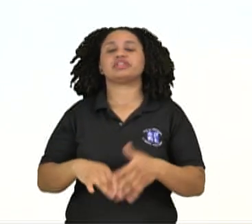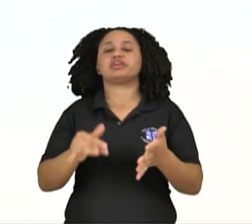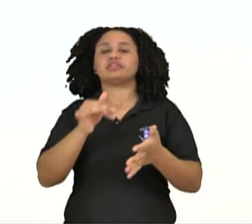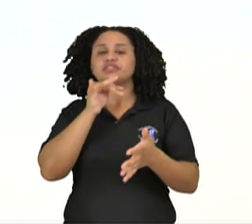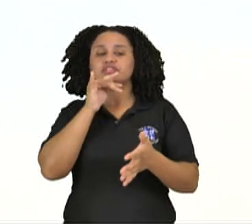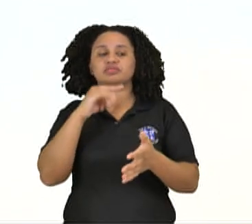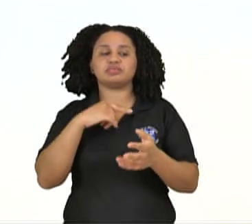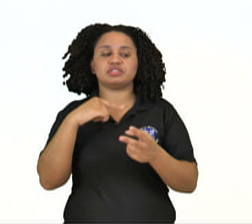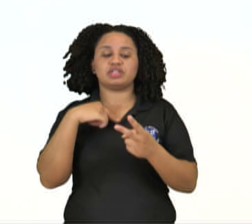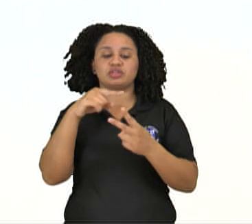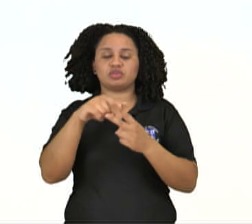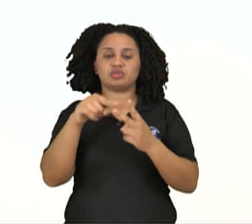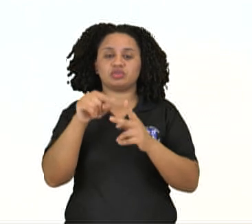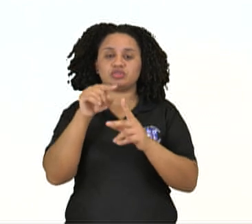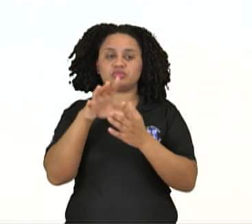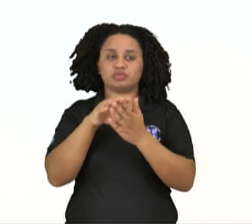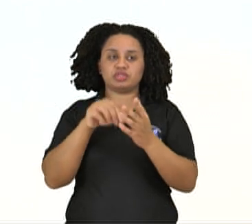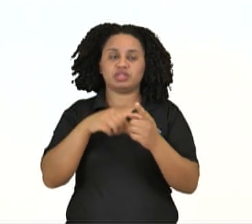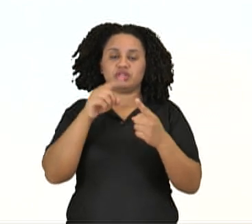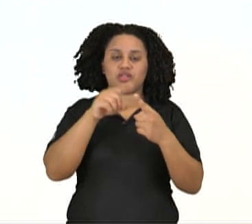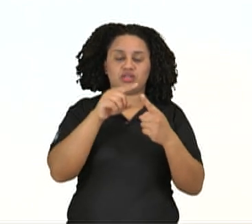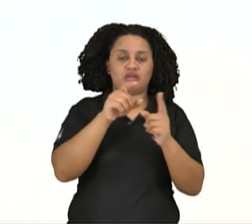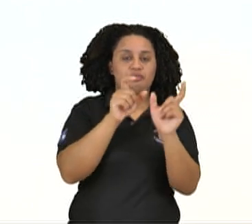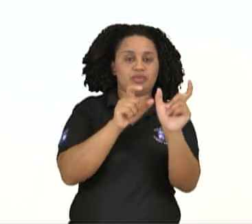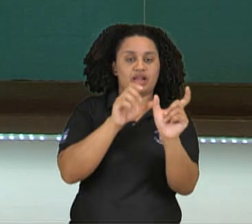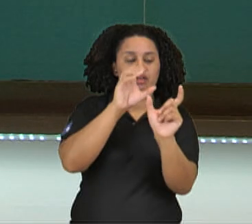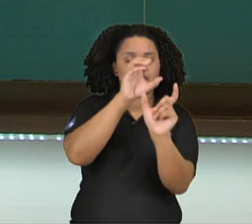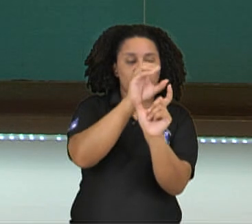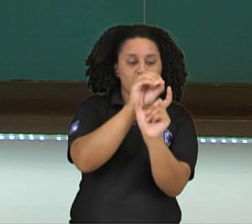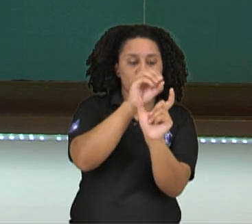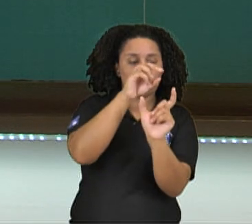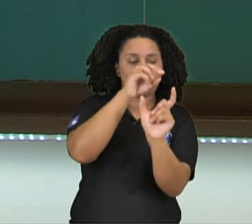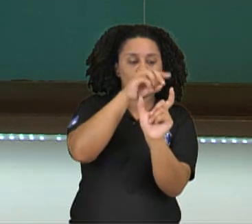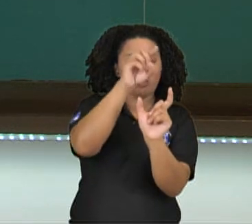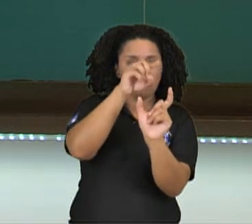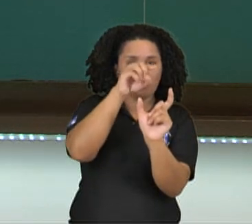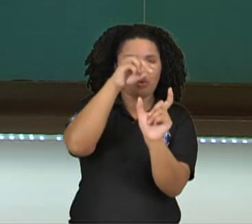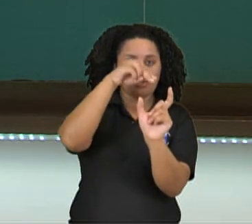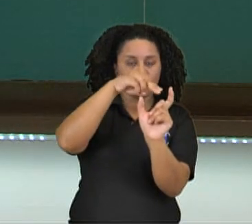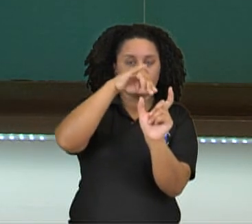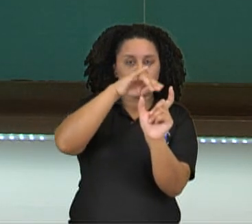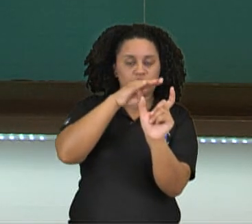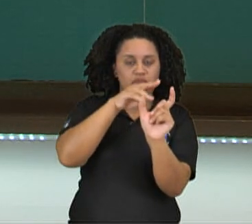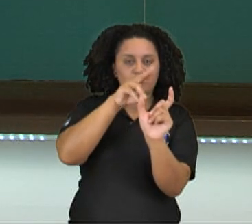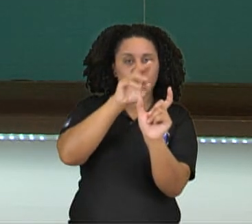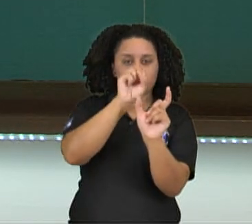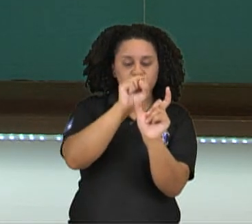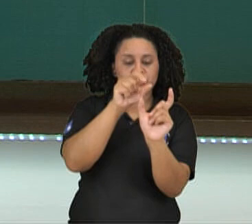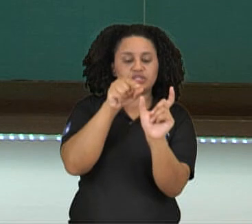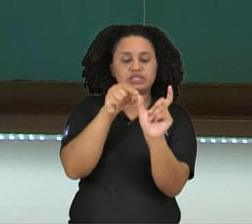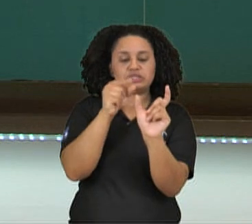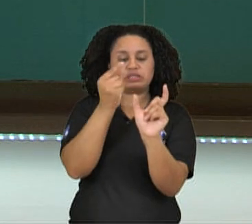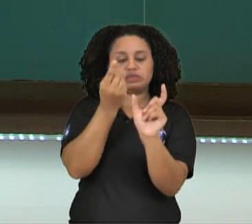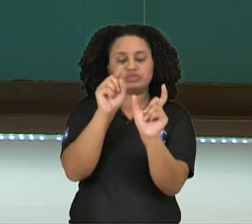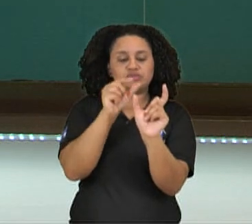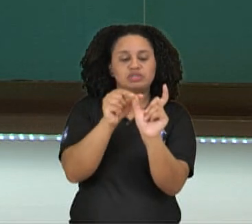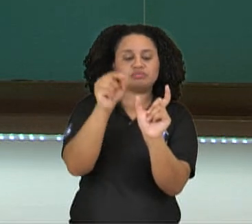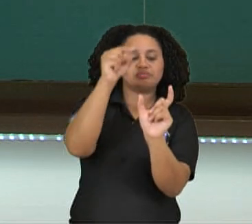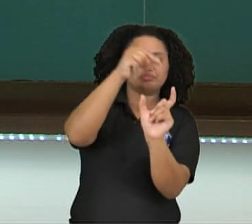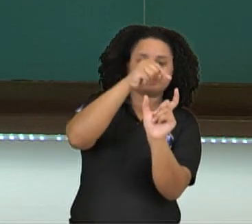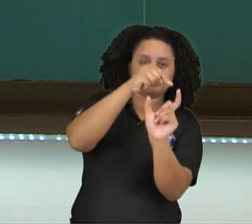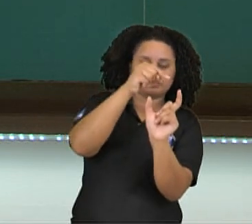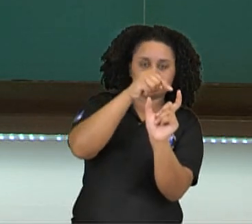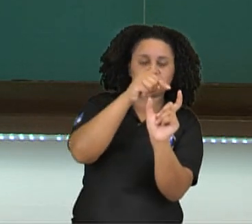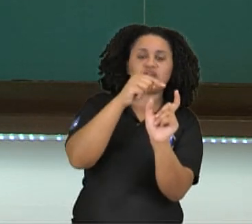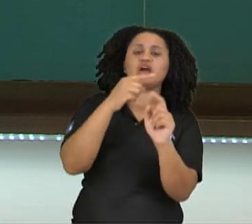exemplo, aqui dois modelos. A palavra ônibus, percebam que ela leva um acento na antepenúltima sílaba, porque